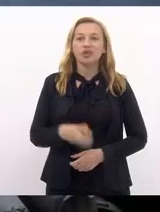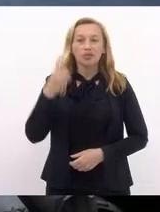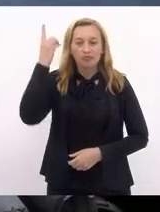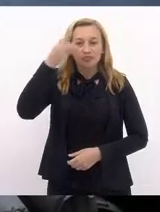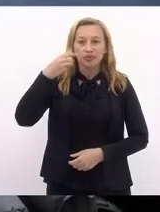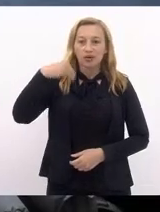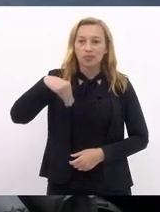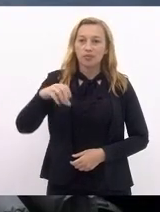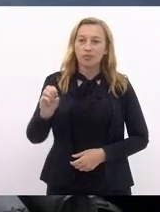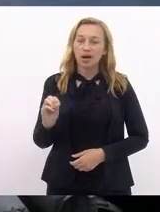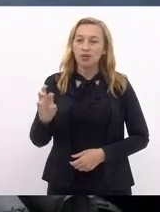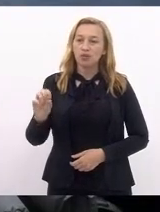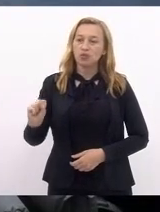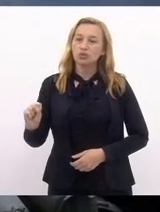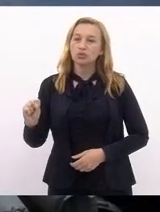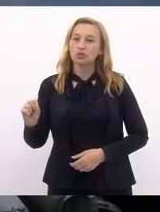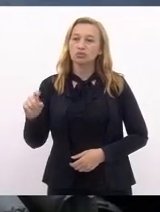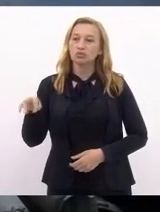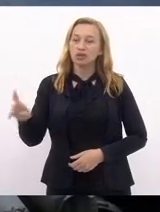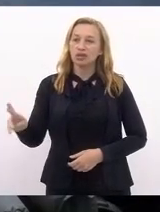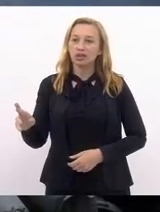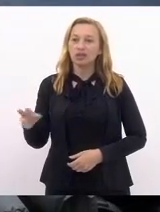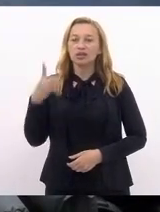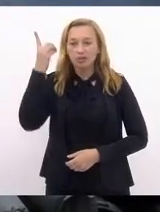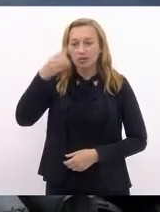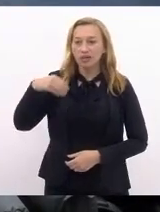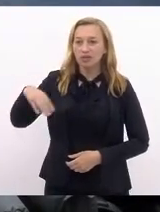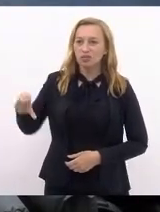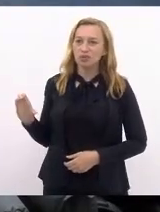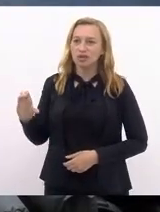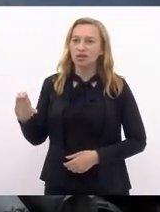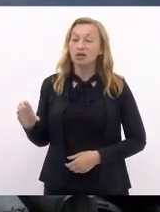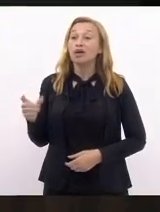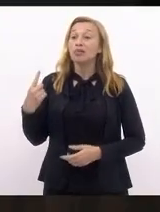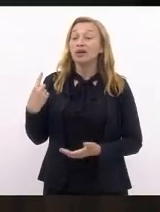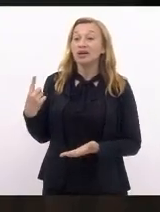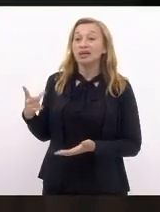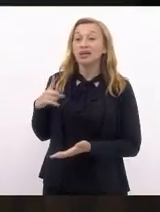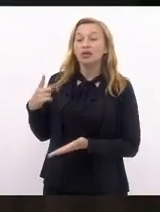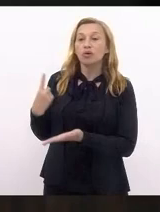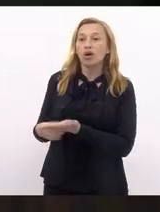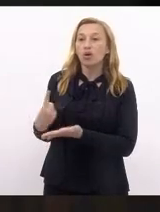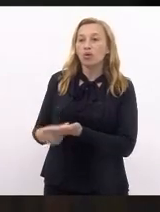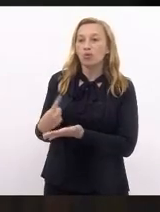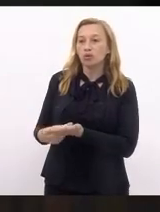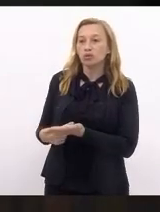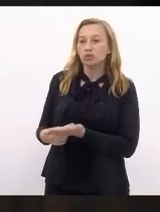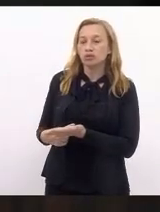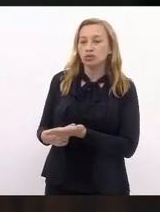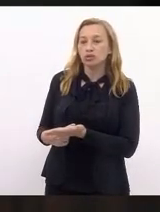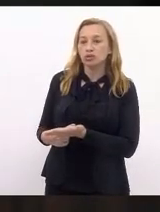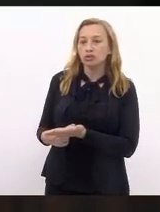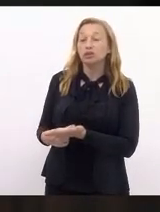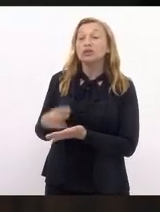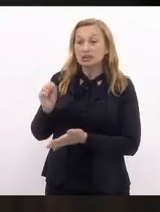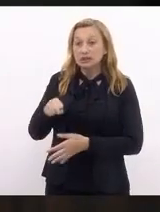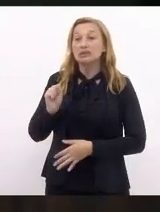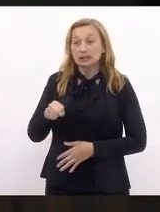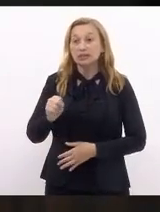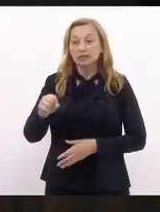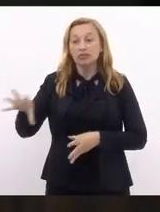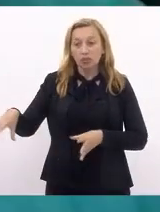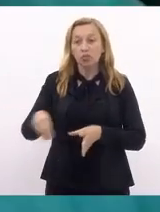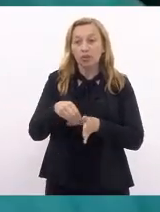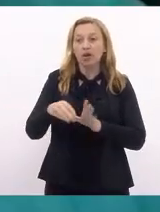Marcus Miller deputado Carlos minc mas é que tem um acordo de banho para ir vamos